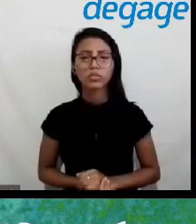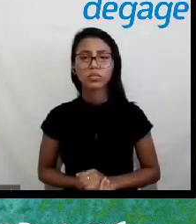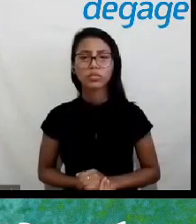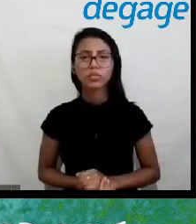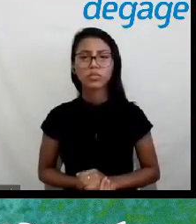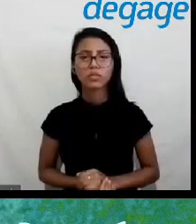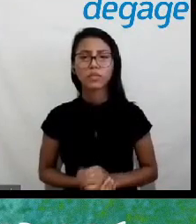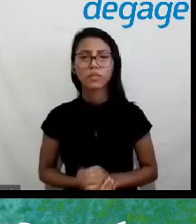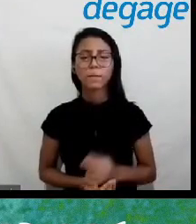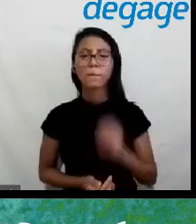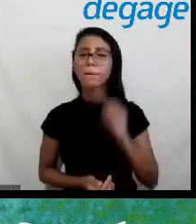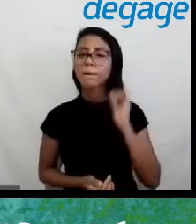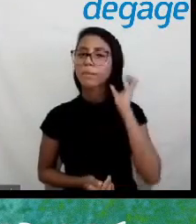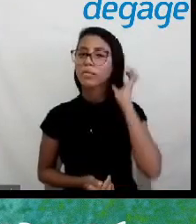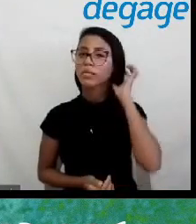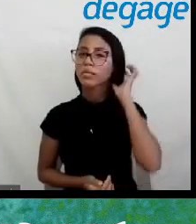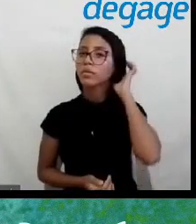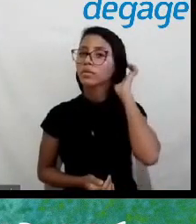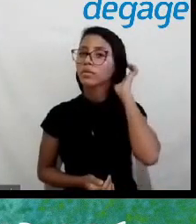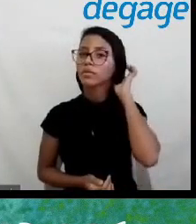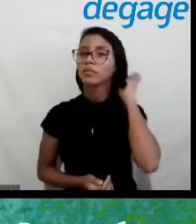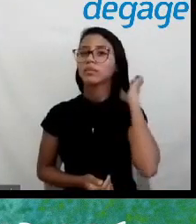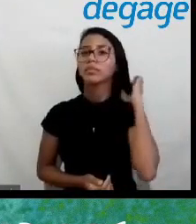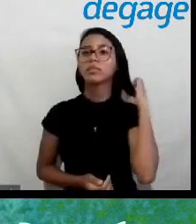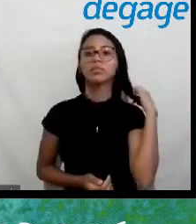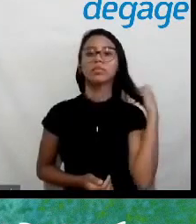Só um instantinho. Baby!